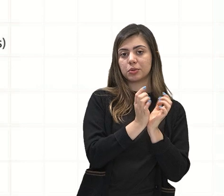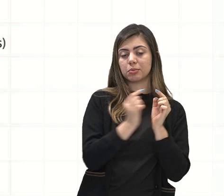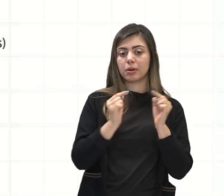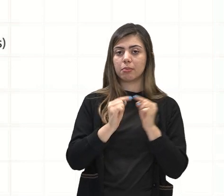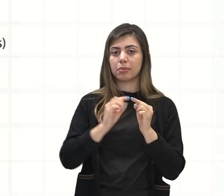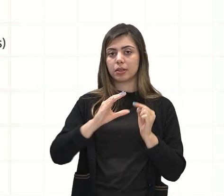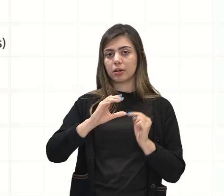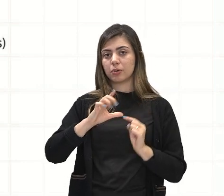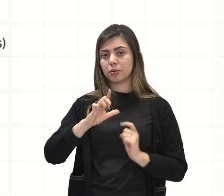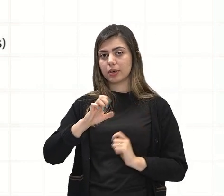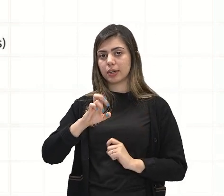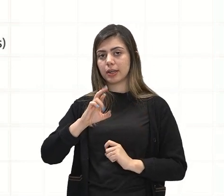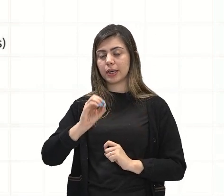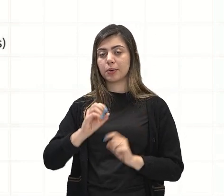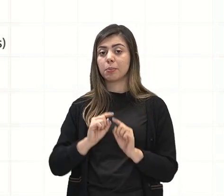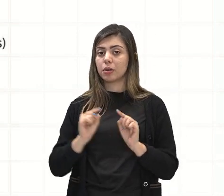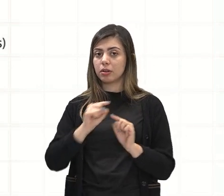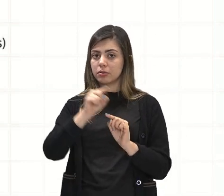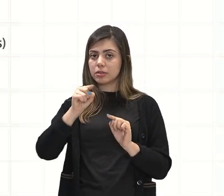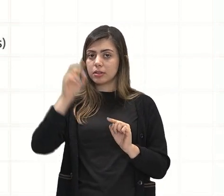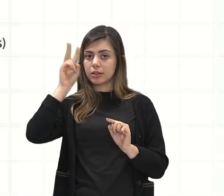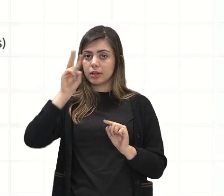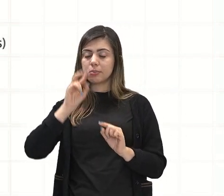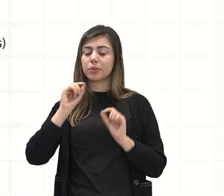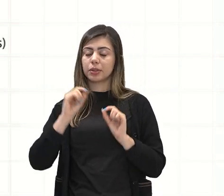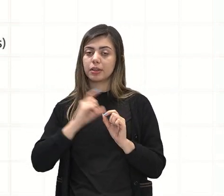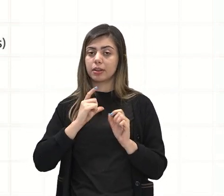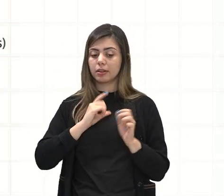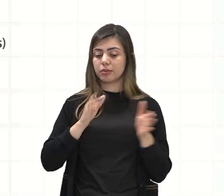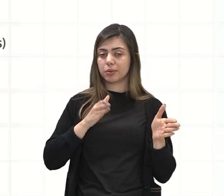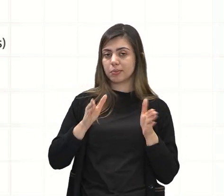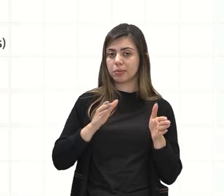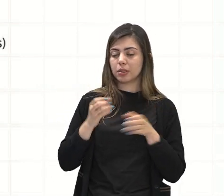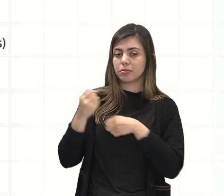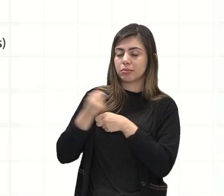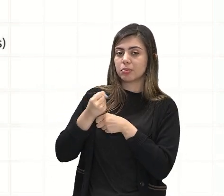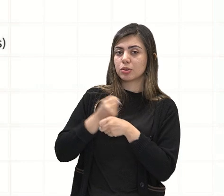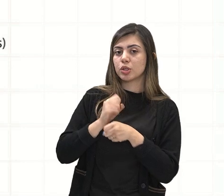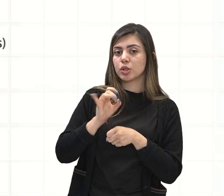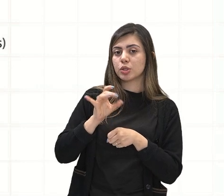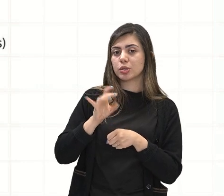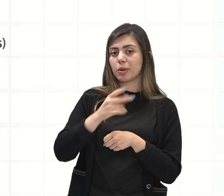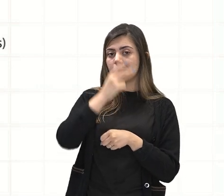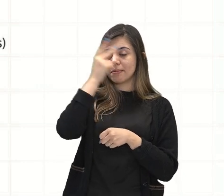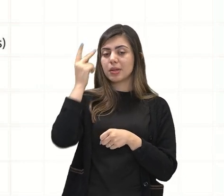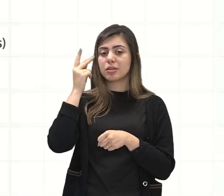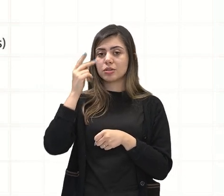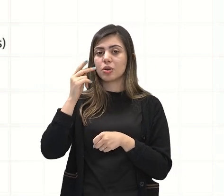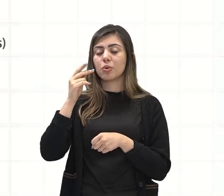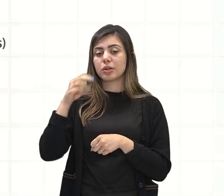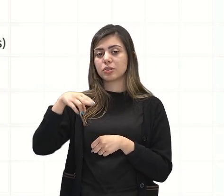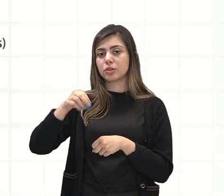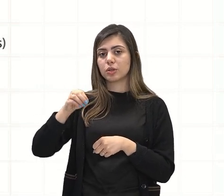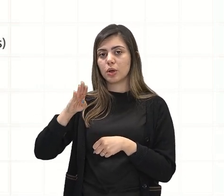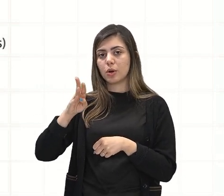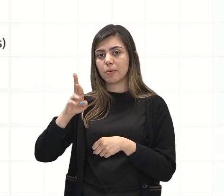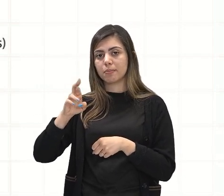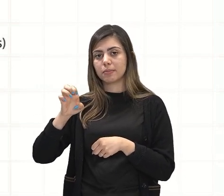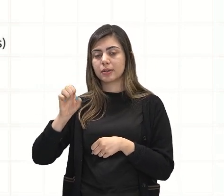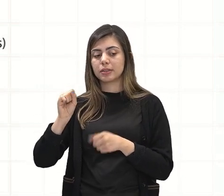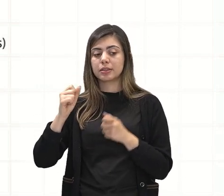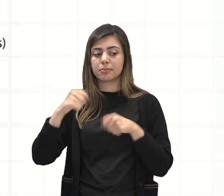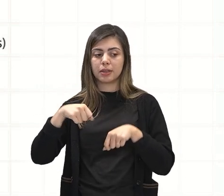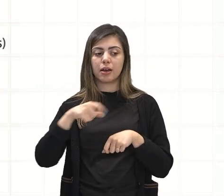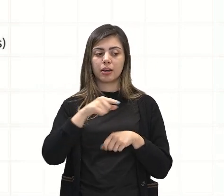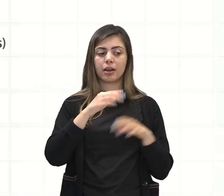mas lembre-se que durante muito tempo apenas nobres poderiam adentrar a igreja para se tornar